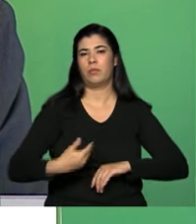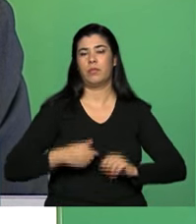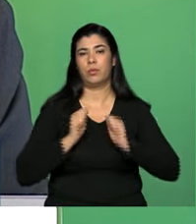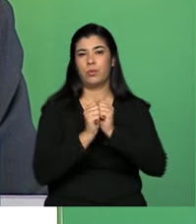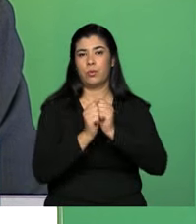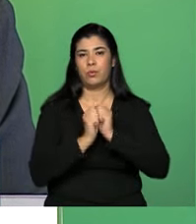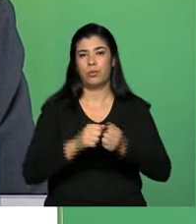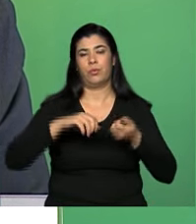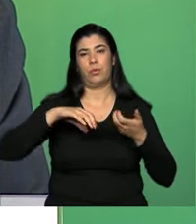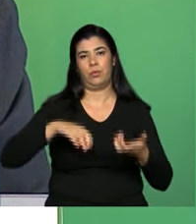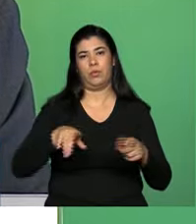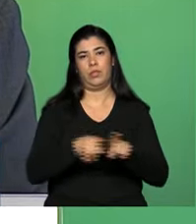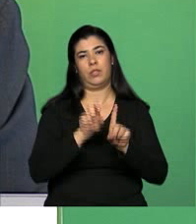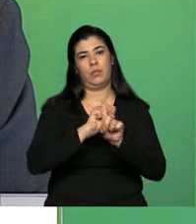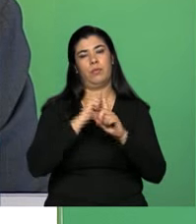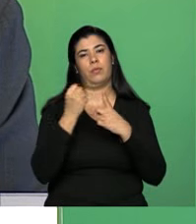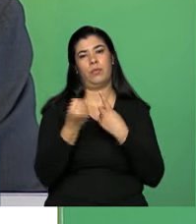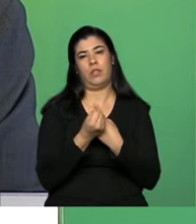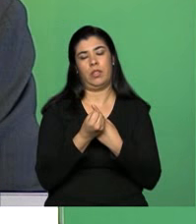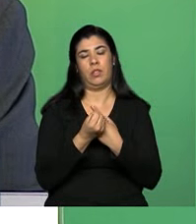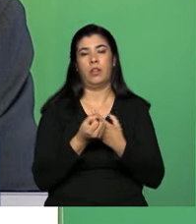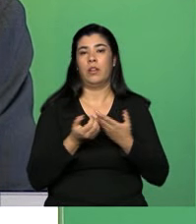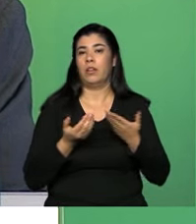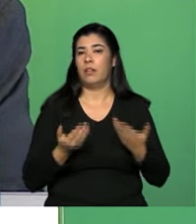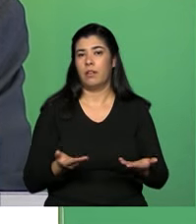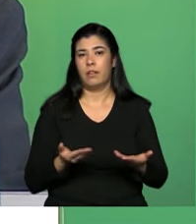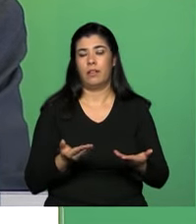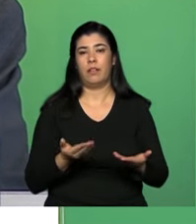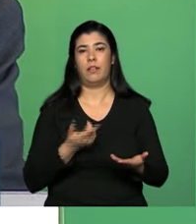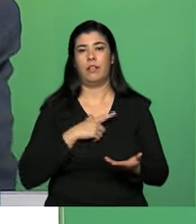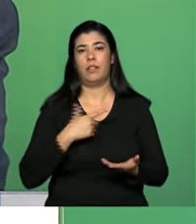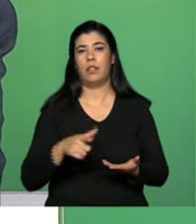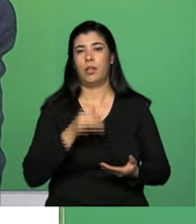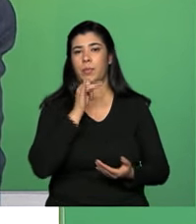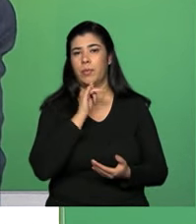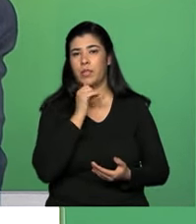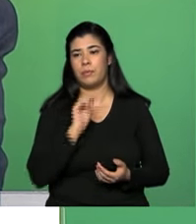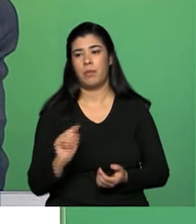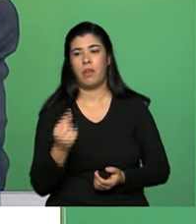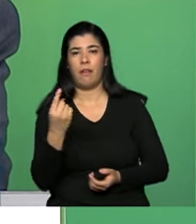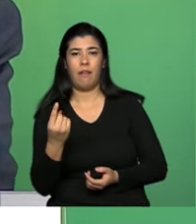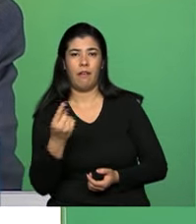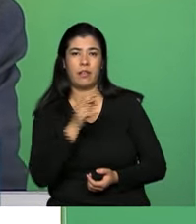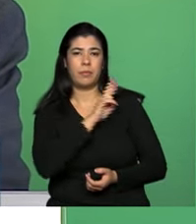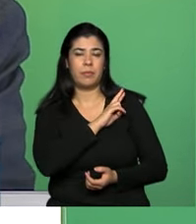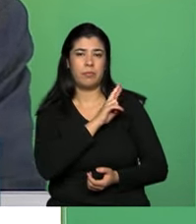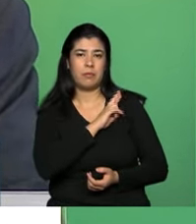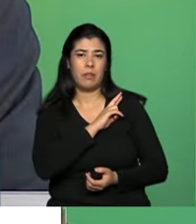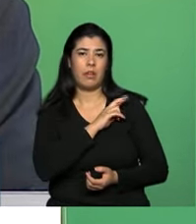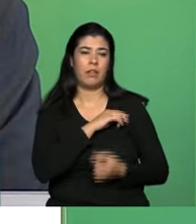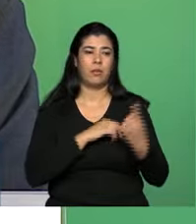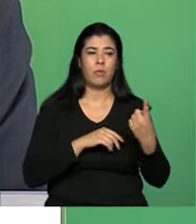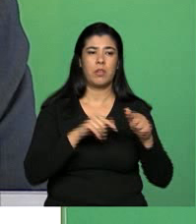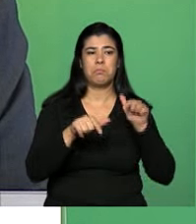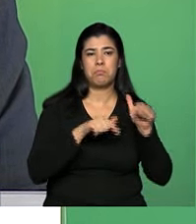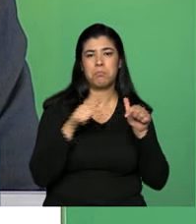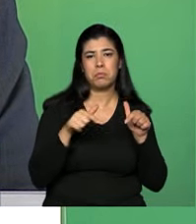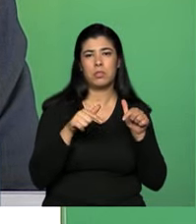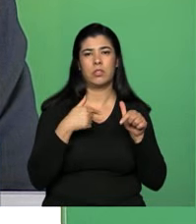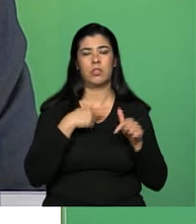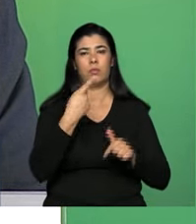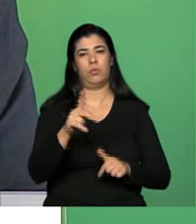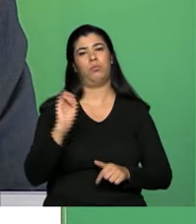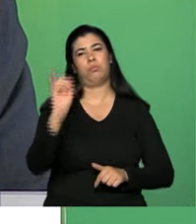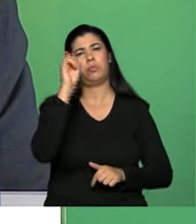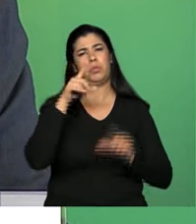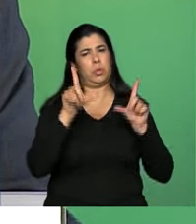junto a sociedade e não é com um cargo ou com outro cargo que a sua diminuirá